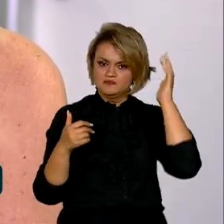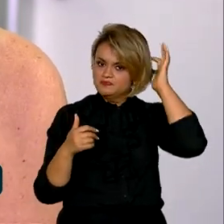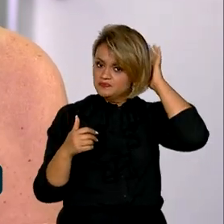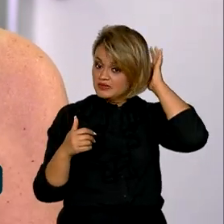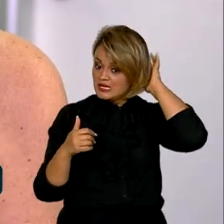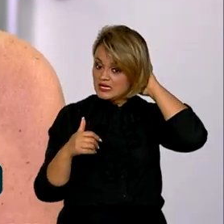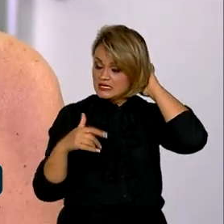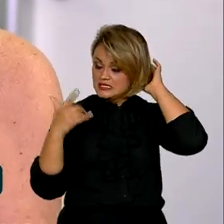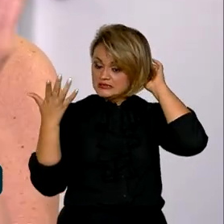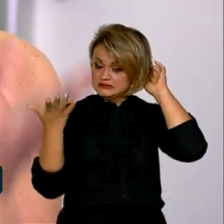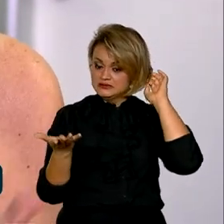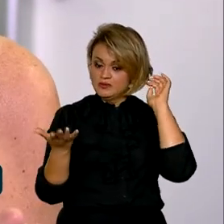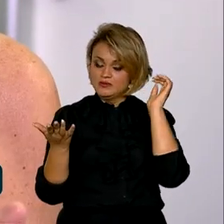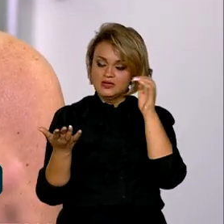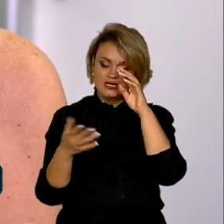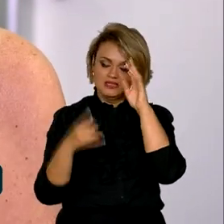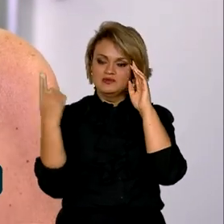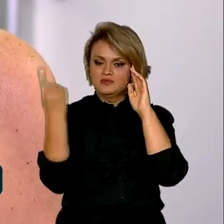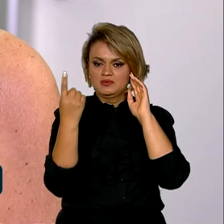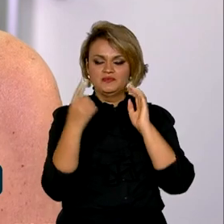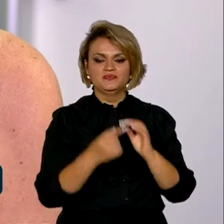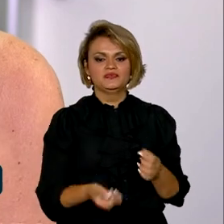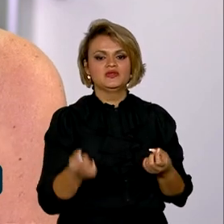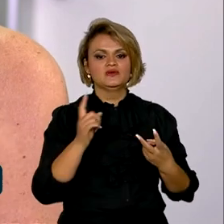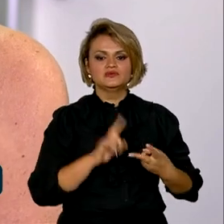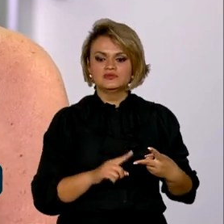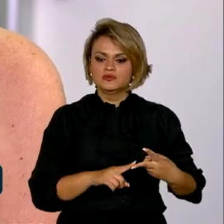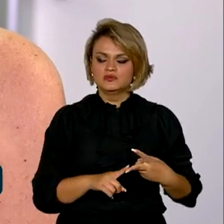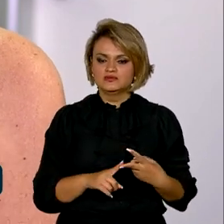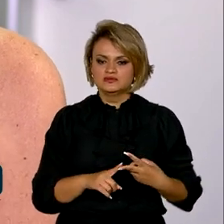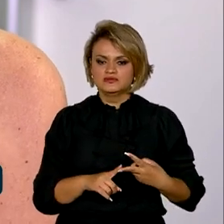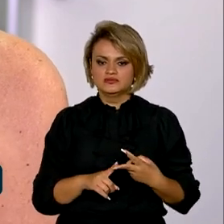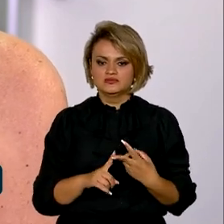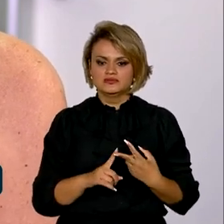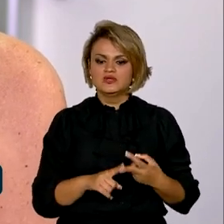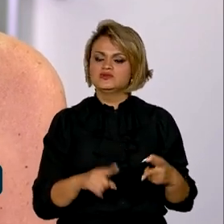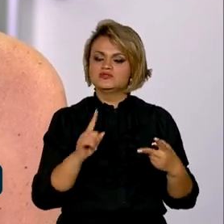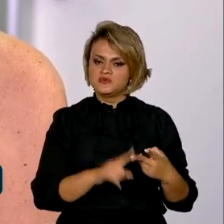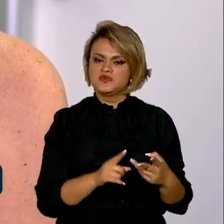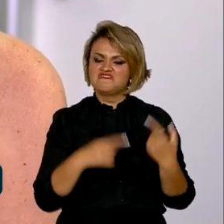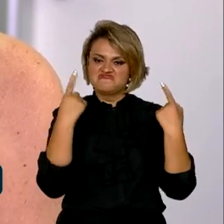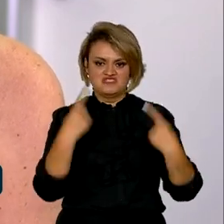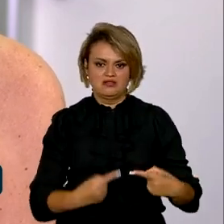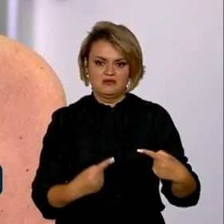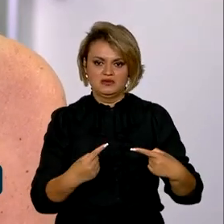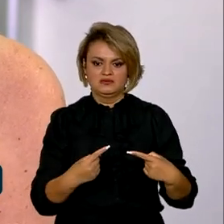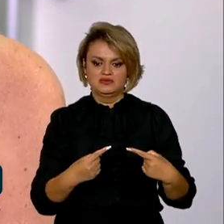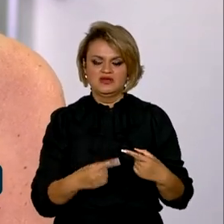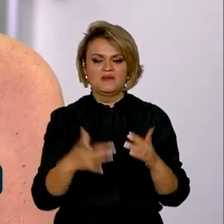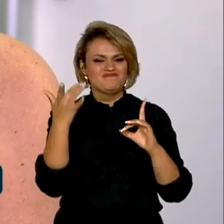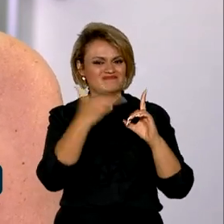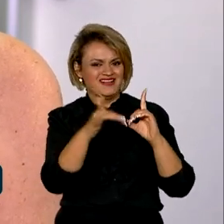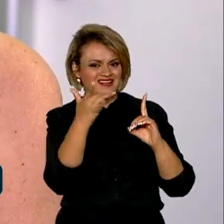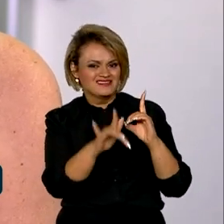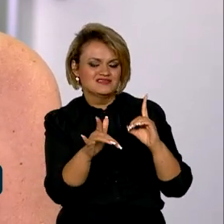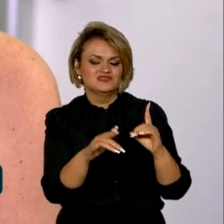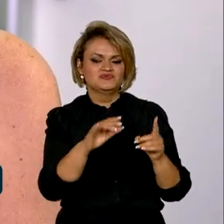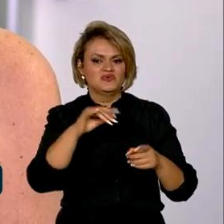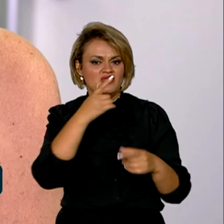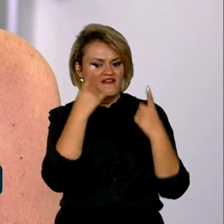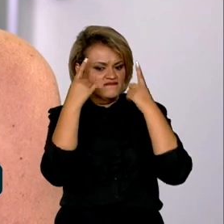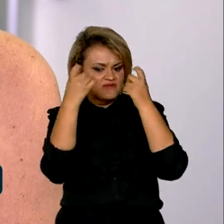Então, esse é o primeiro eixo. O segundo eixo é pelo enfrentamento ao capacitismo e à